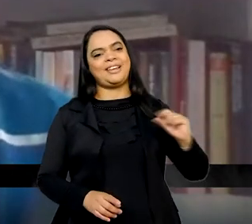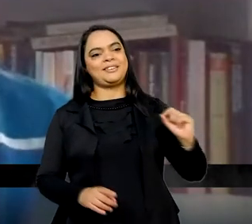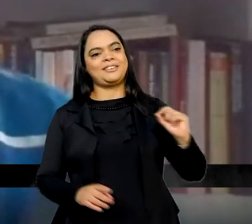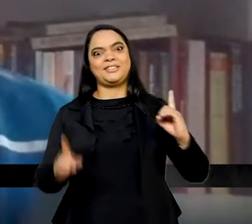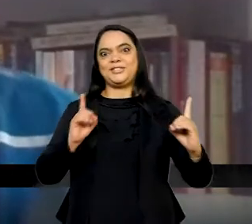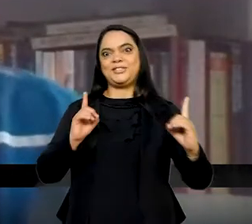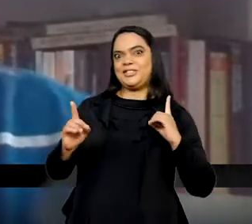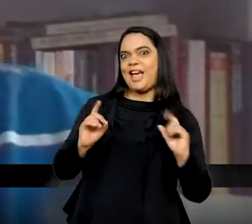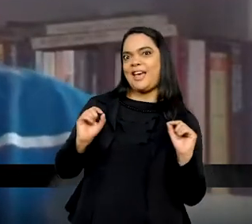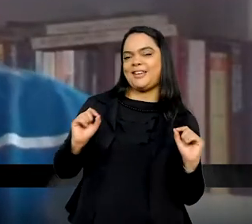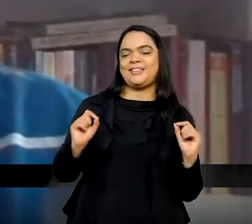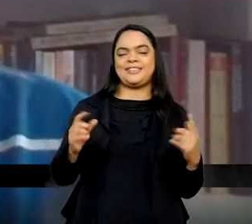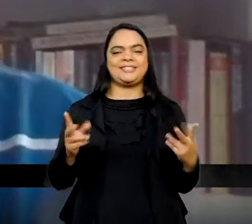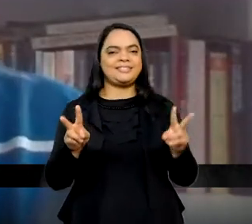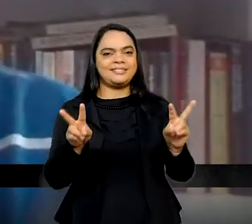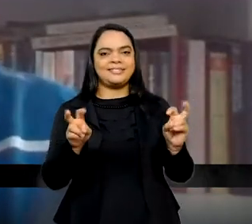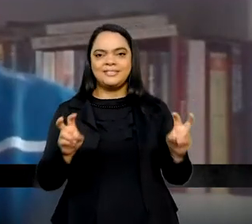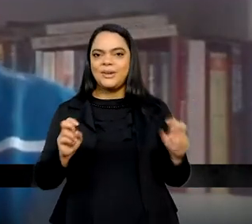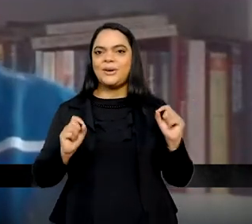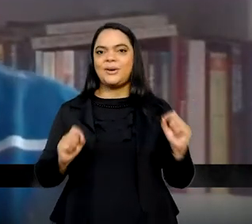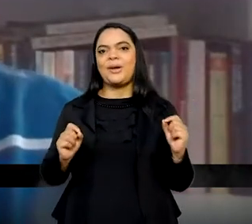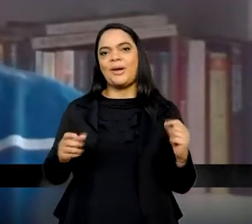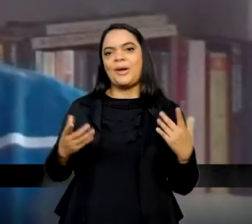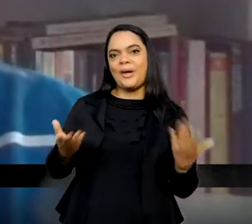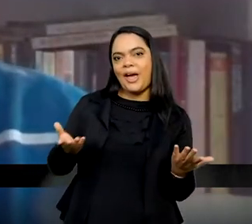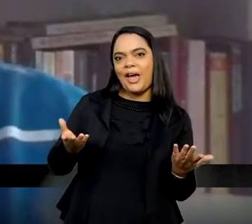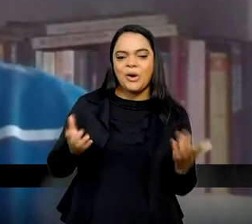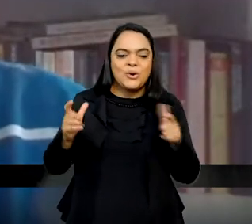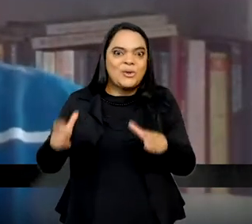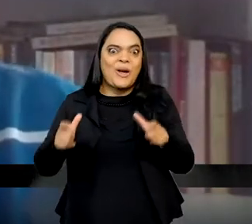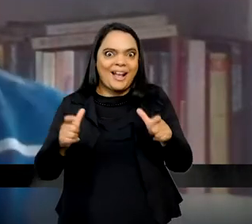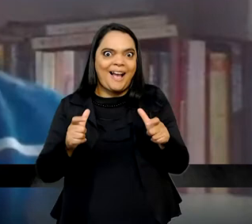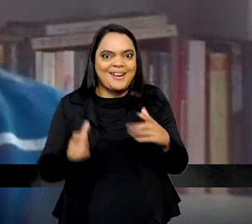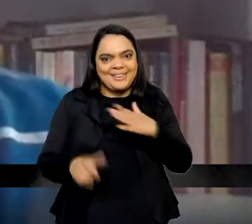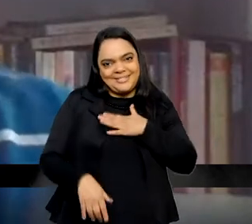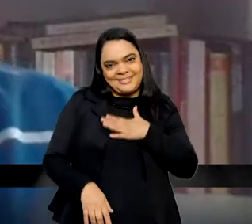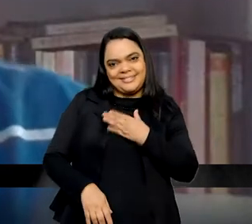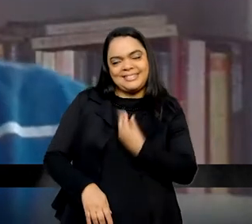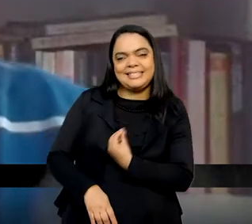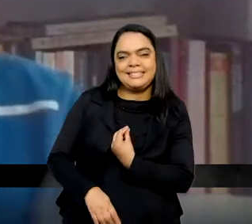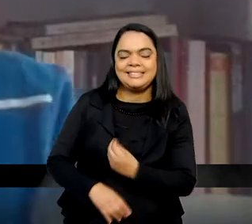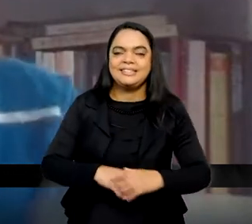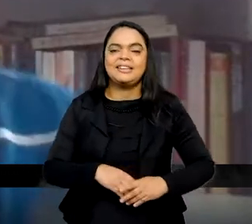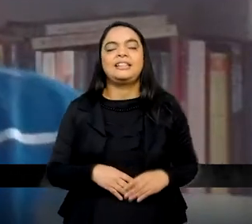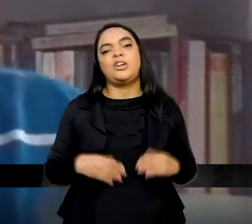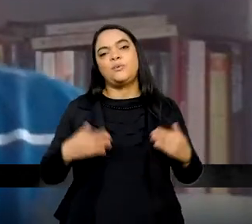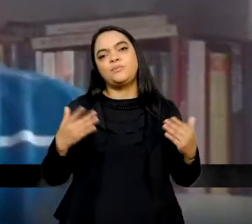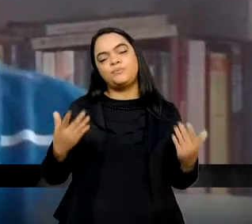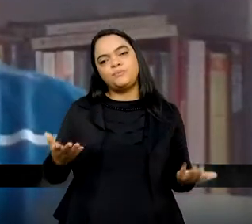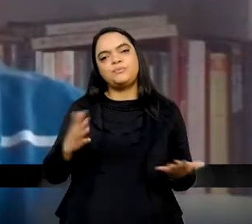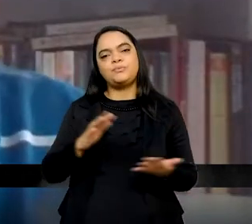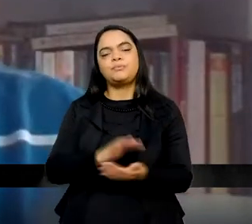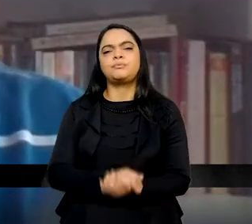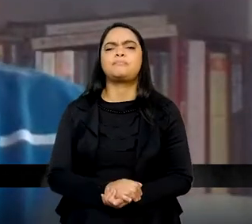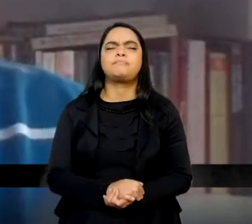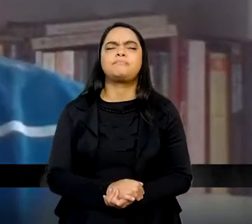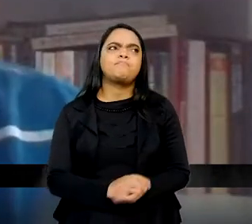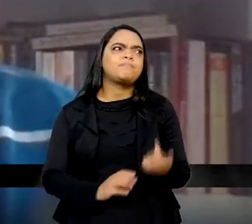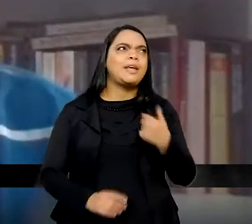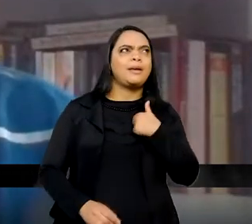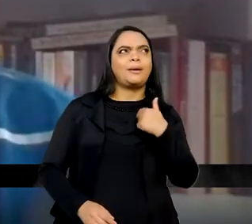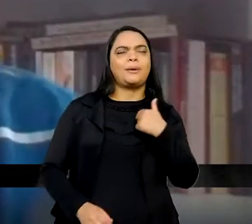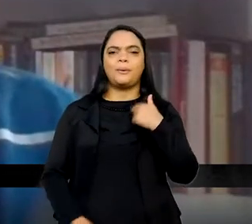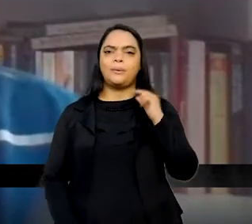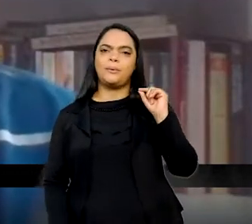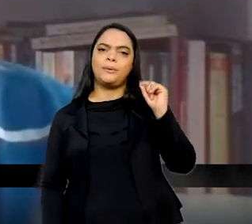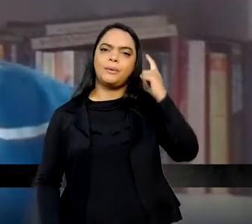que mescla essa questão de onde nasceu, etc., né? Eu acho que esse sair do Recife muito